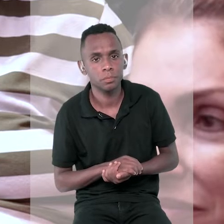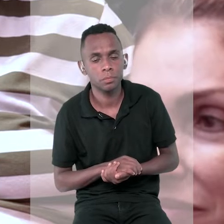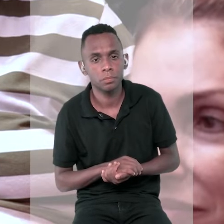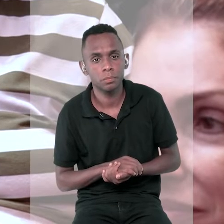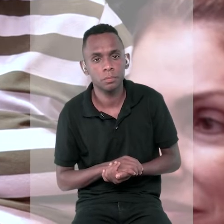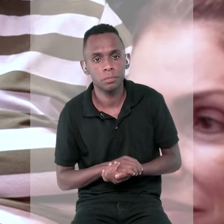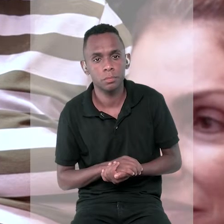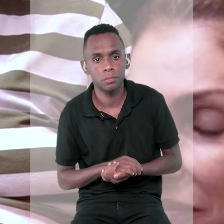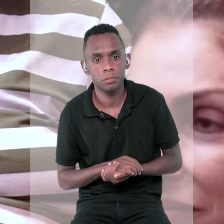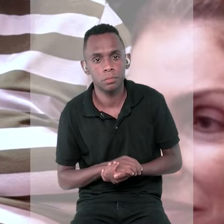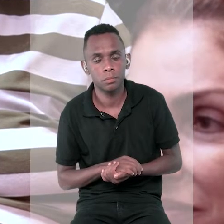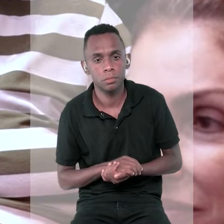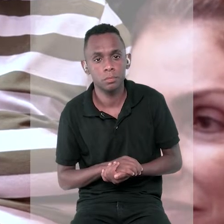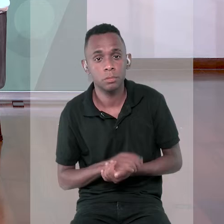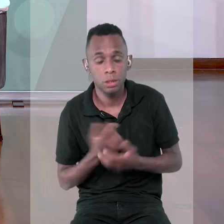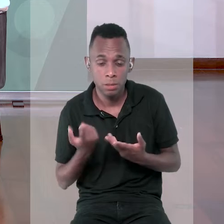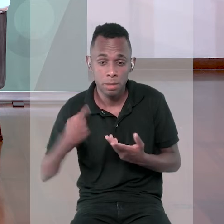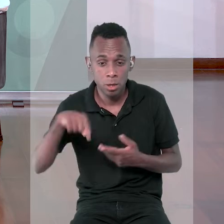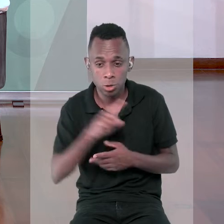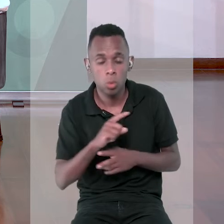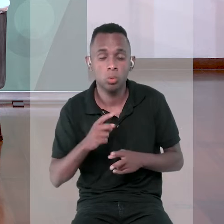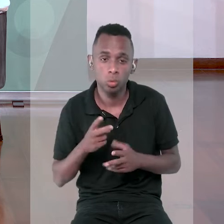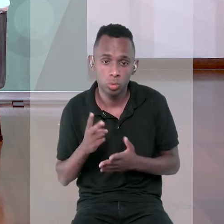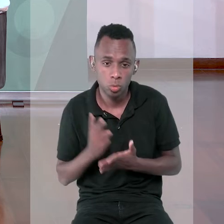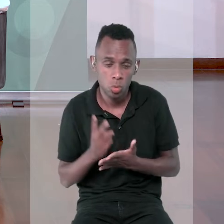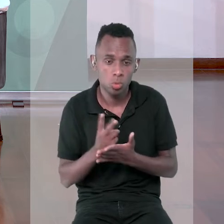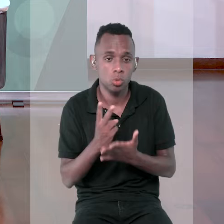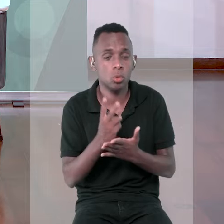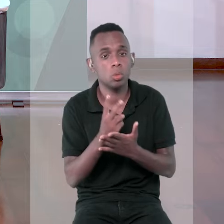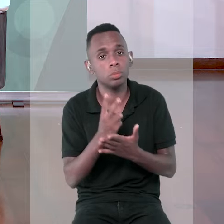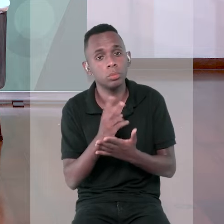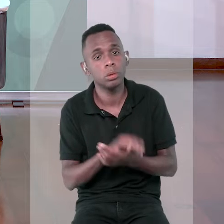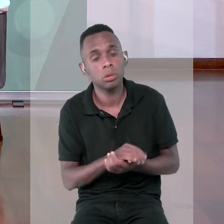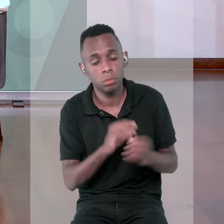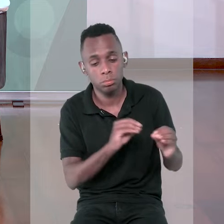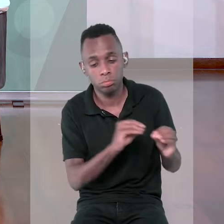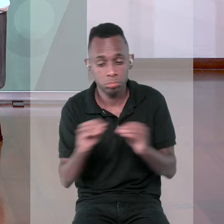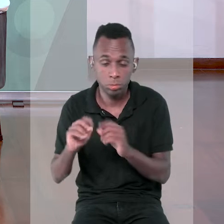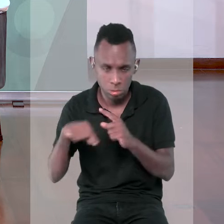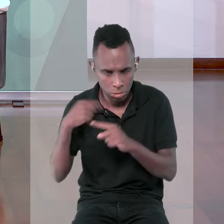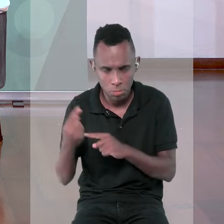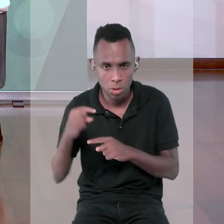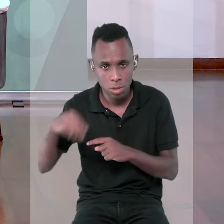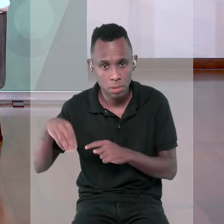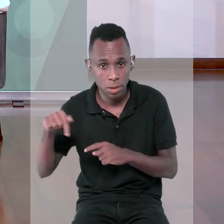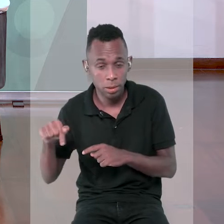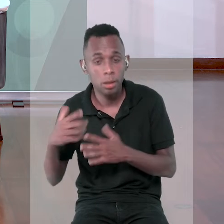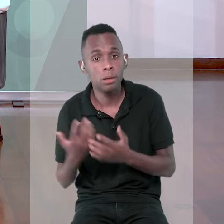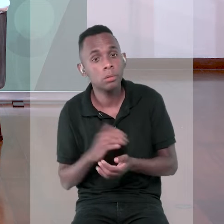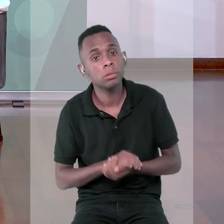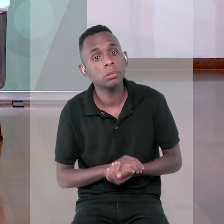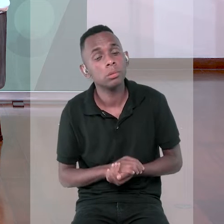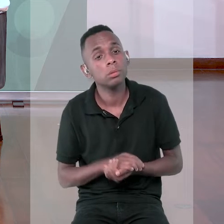Agora, Isabelle, para a gente ir passando já daqui a pouquinho da Joana d'Arc para Marie Quitéria,